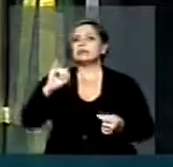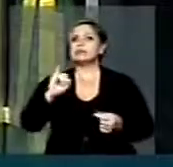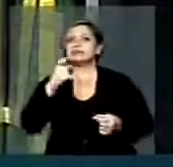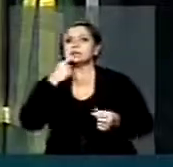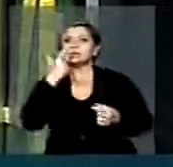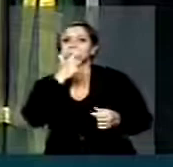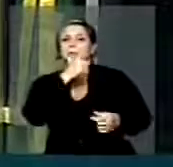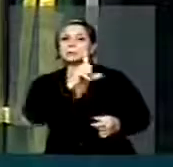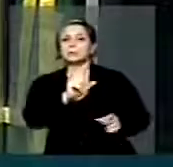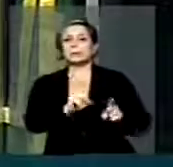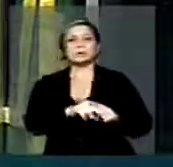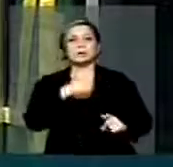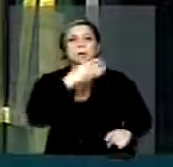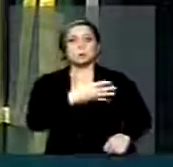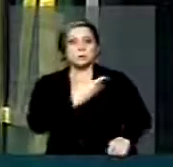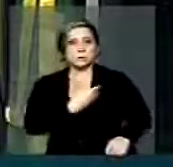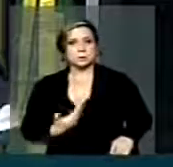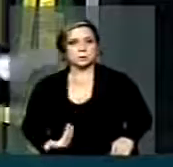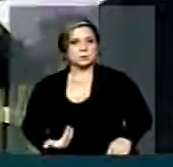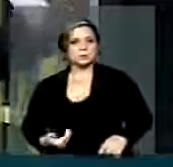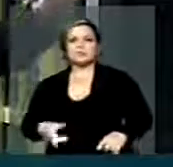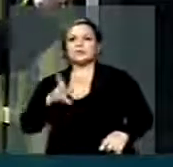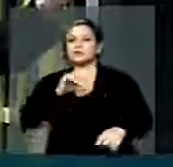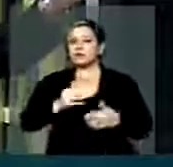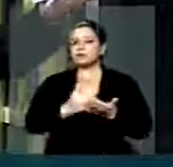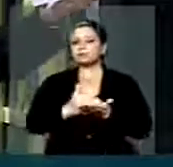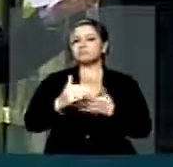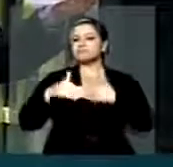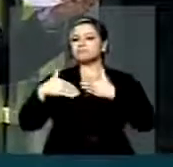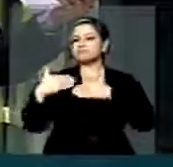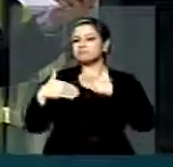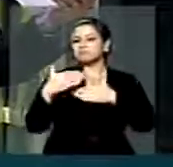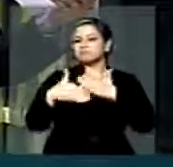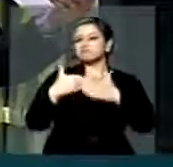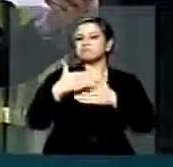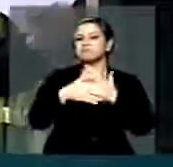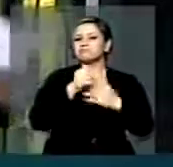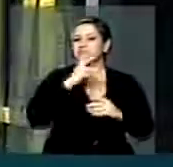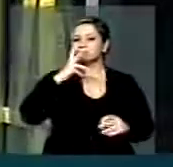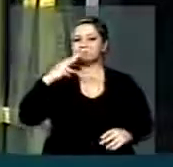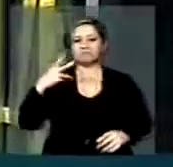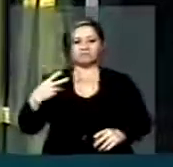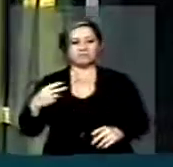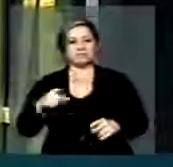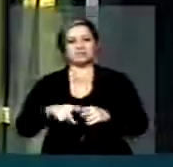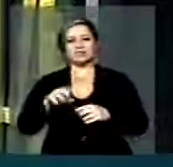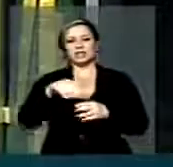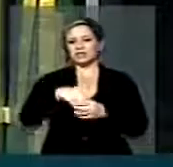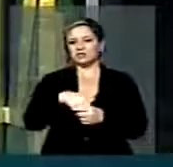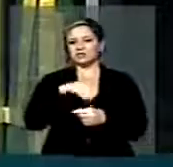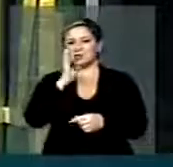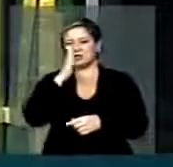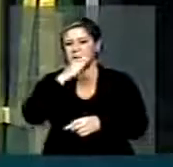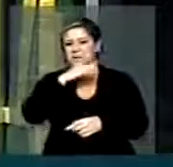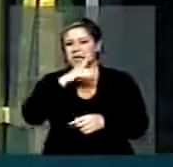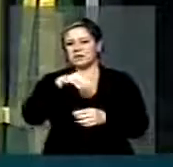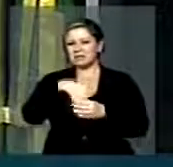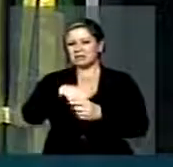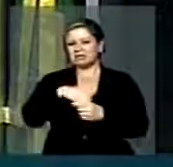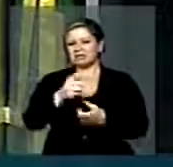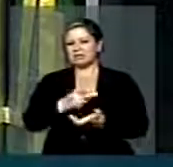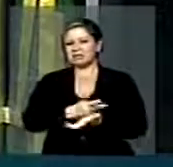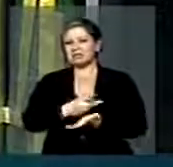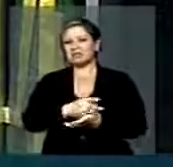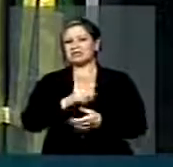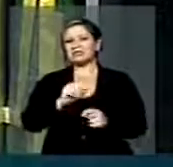mão num bom governo, as coisas caminharão naturalmente. Se acertar a mão com um bom governo que